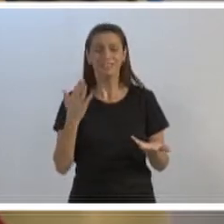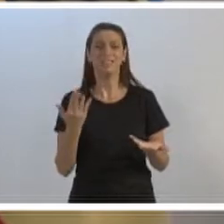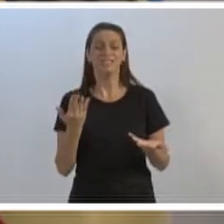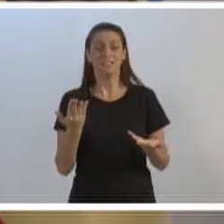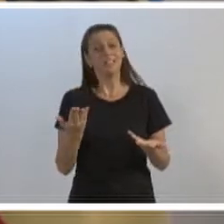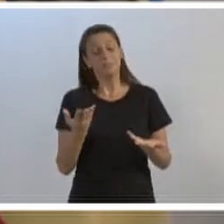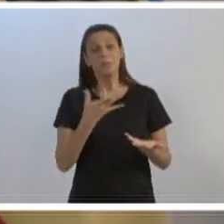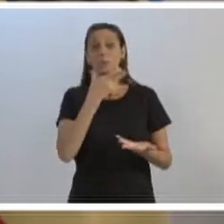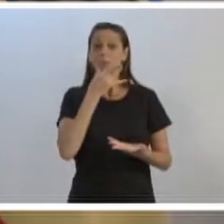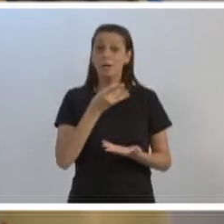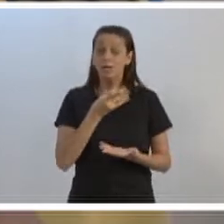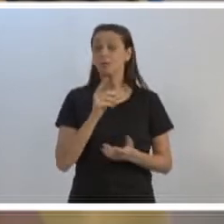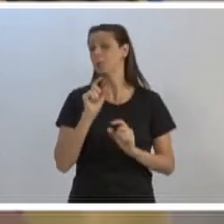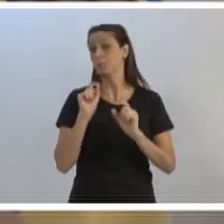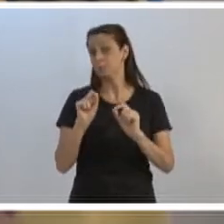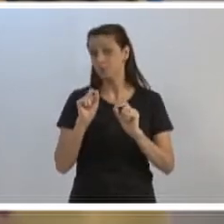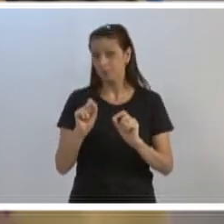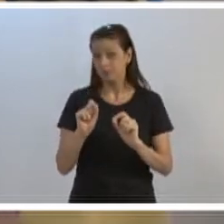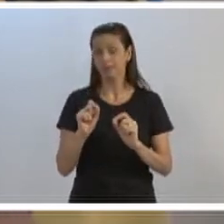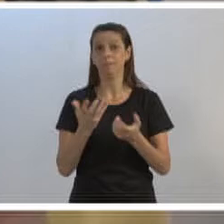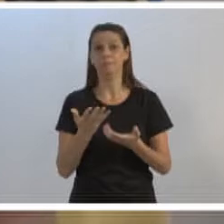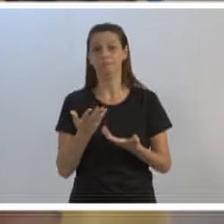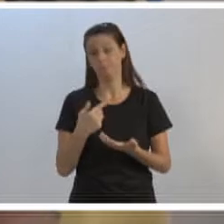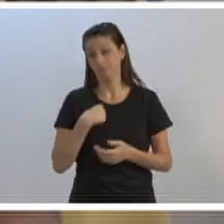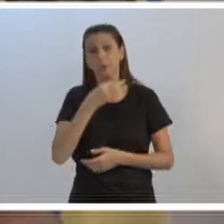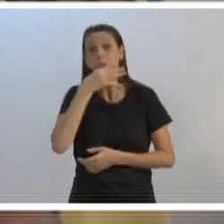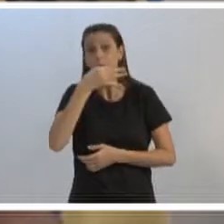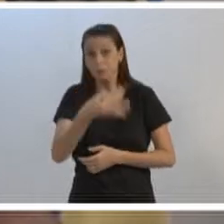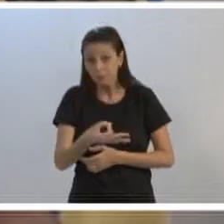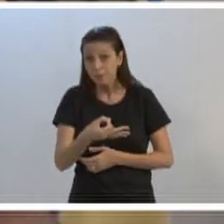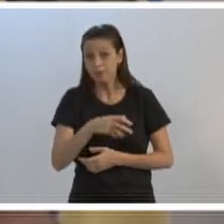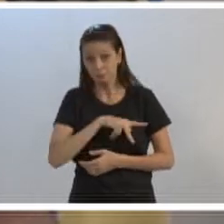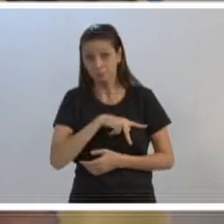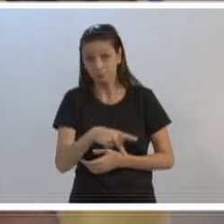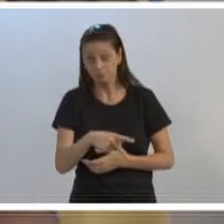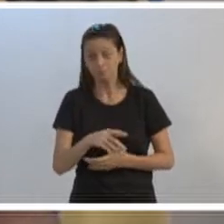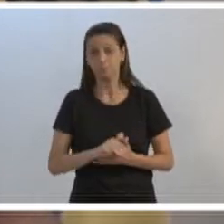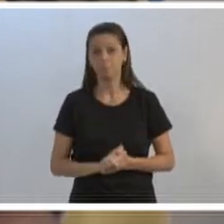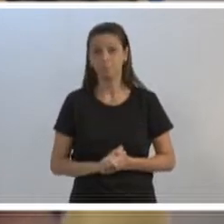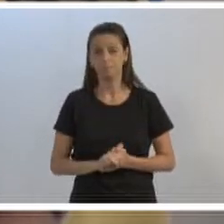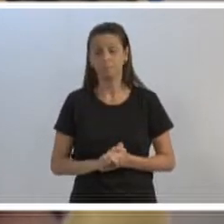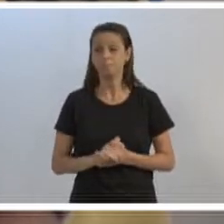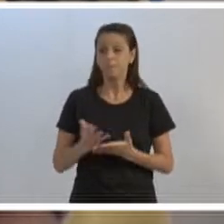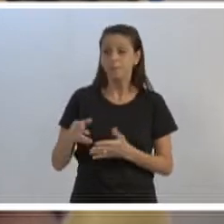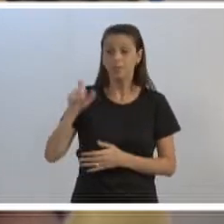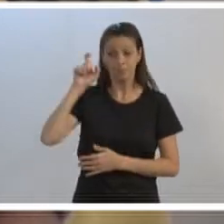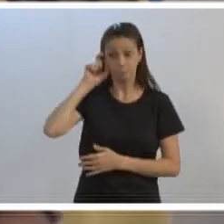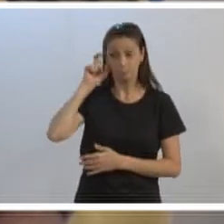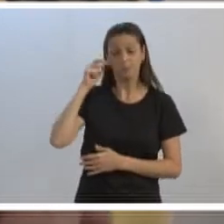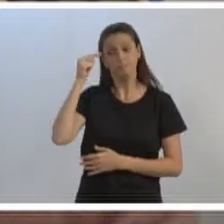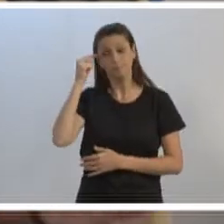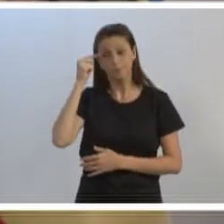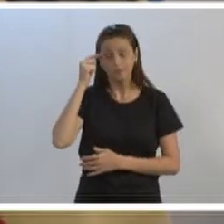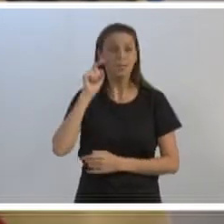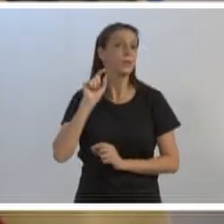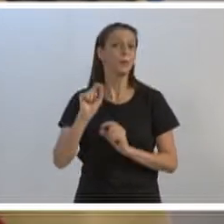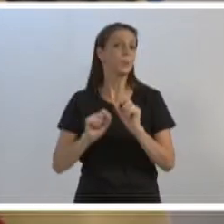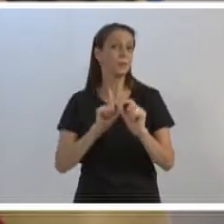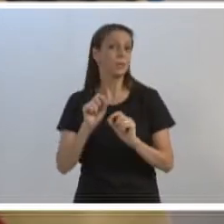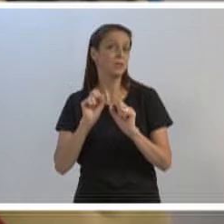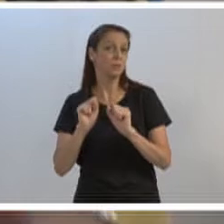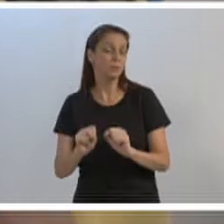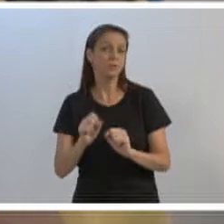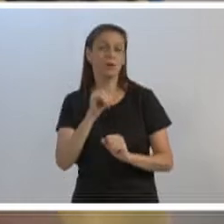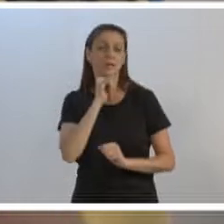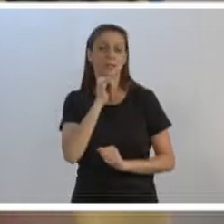talvez a gente pode estar colocando, presidente, talvez, vereador Manto, a gente pode estar colocando alguma coisa no sentido